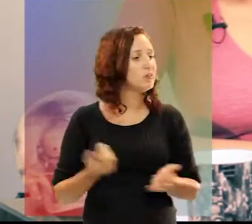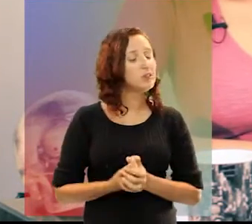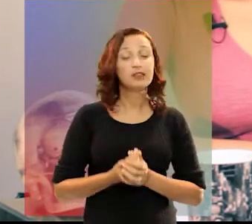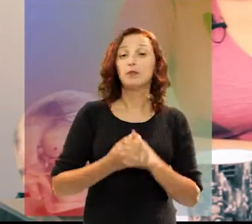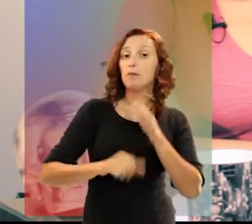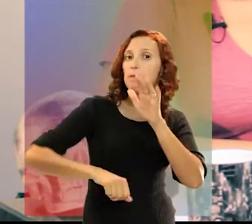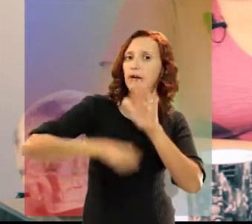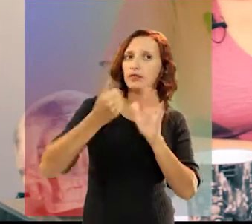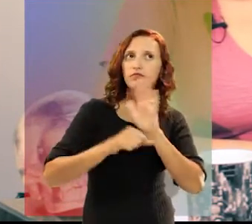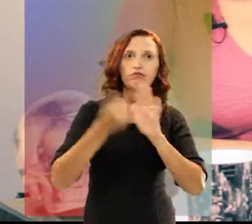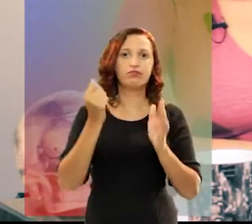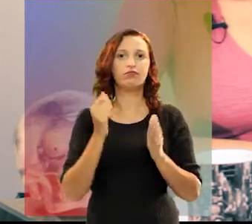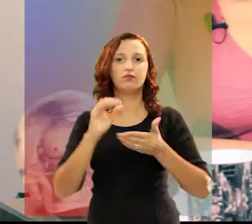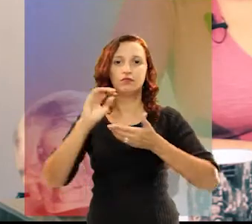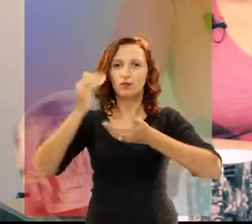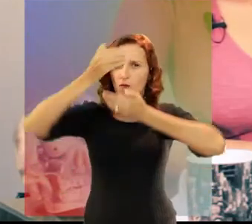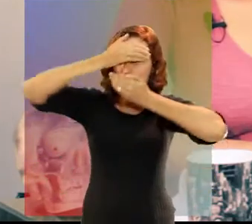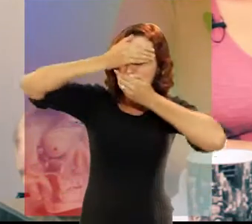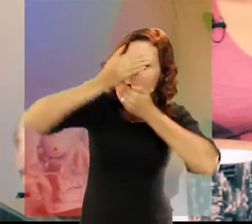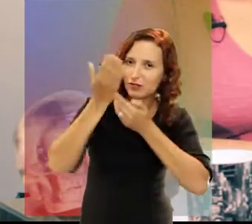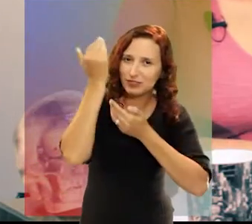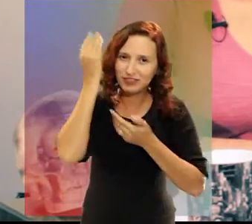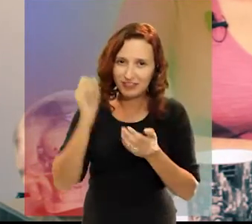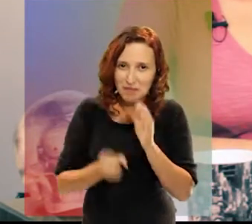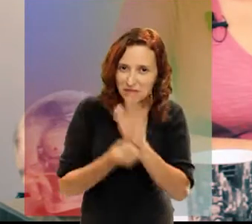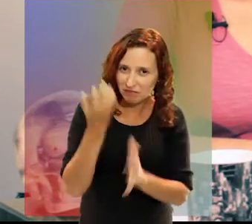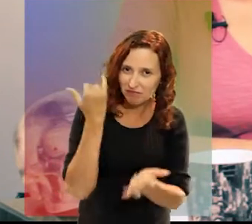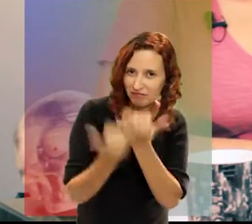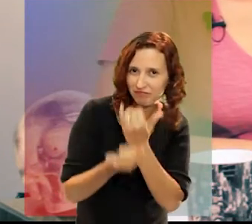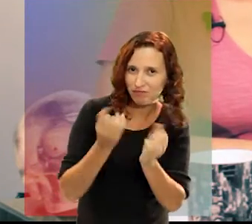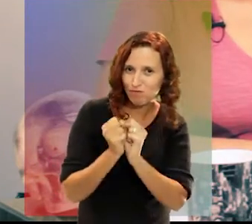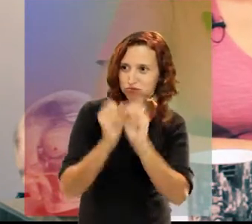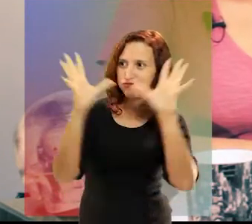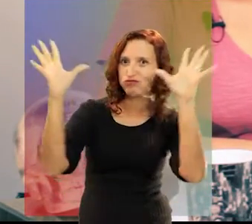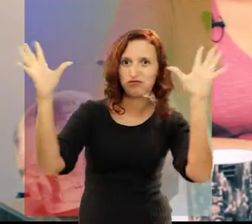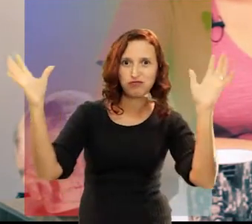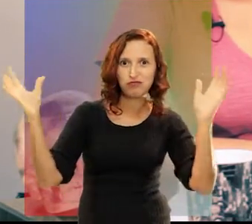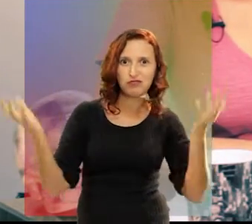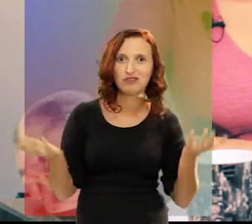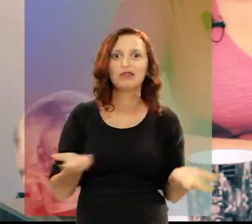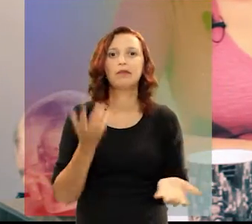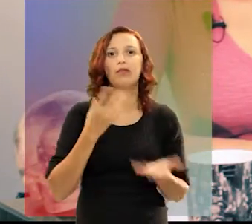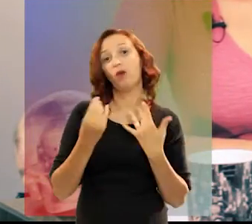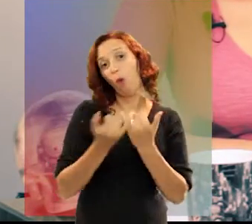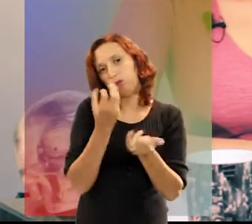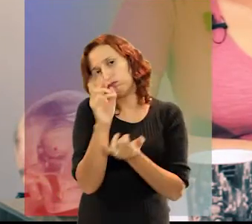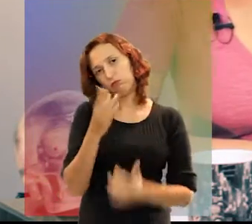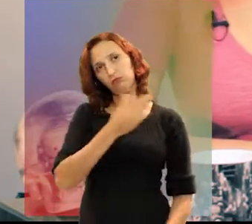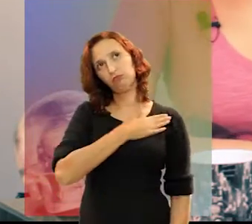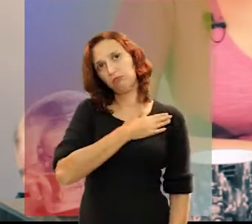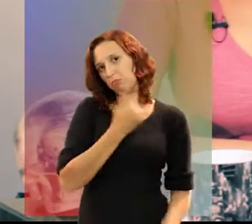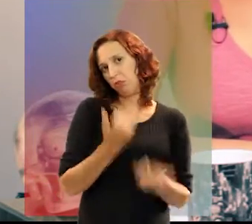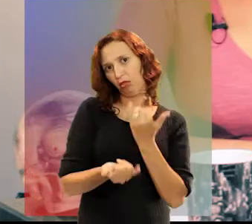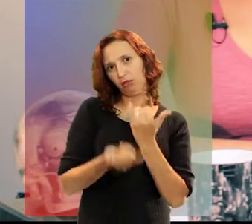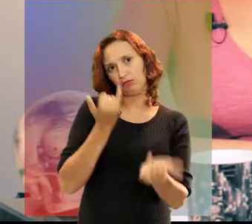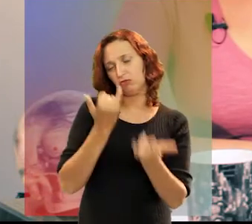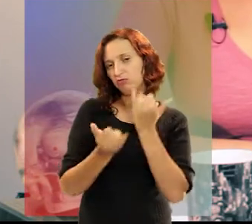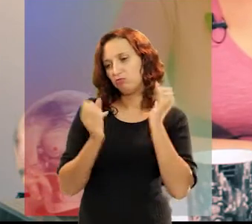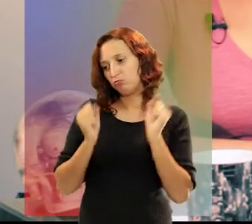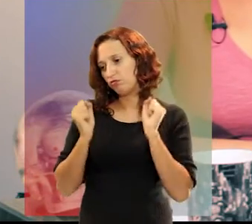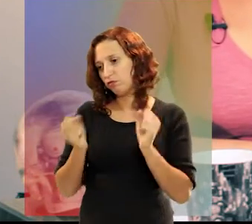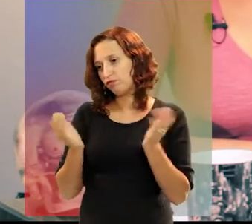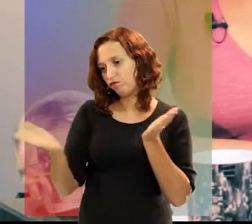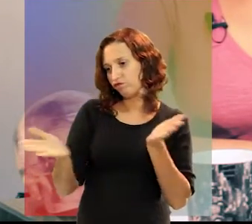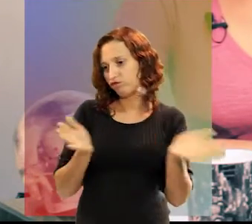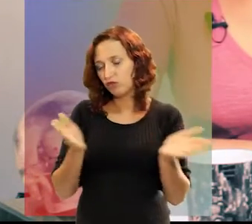primeiros movimentos terroristas, uns atentados terroristas da história, assim, né? Ou um atentado patriótico, né? Sim. Dependendo do ponto de